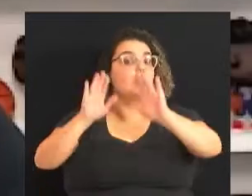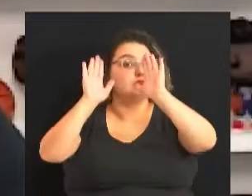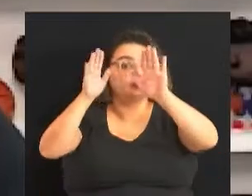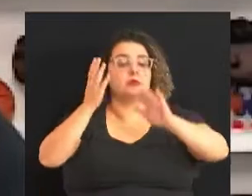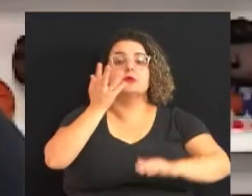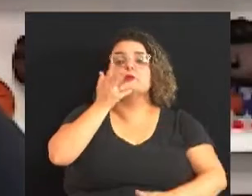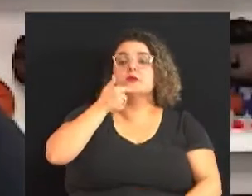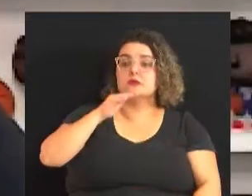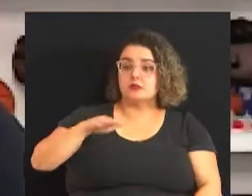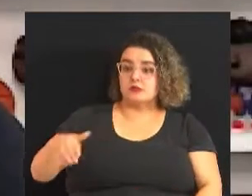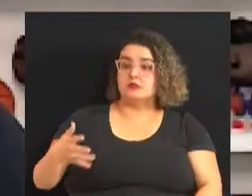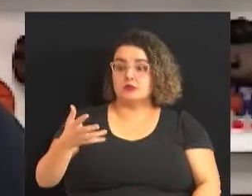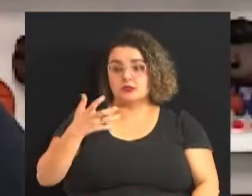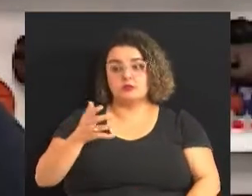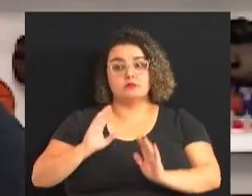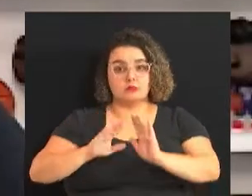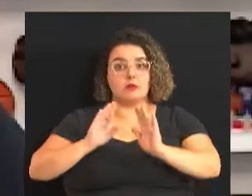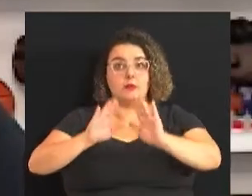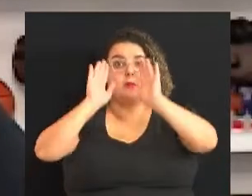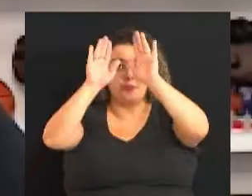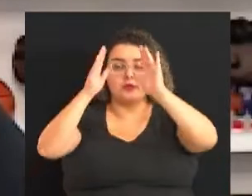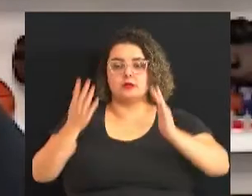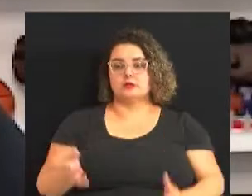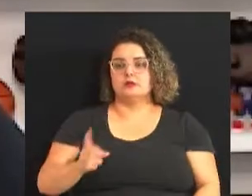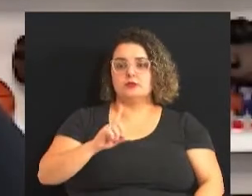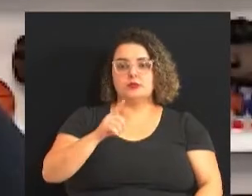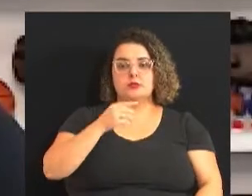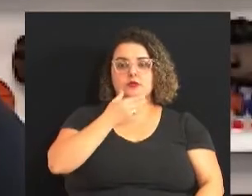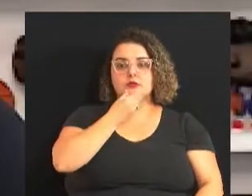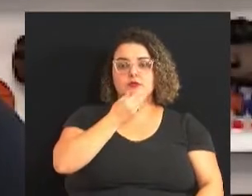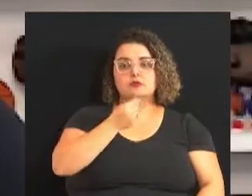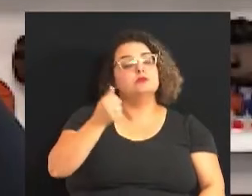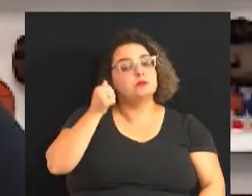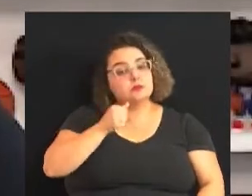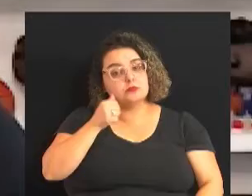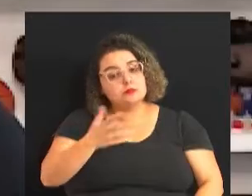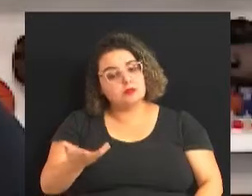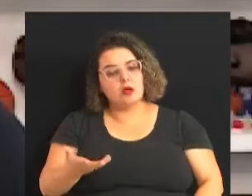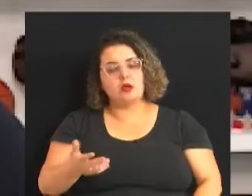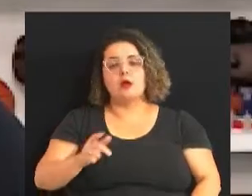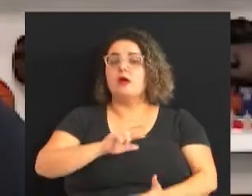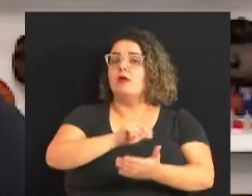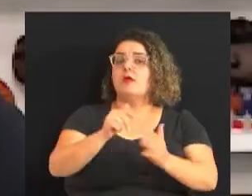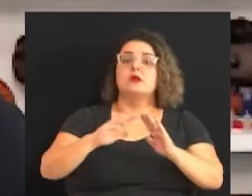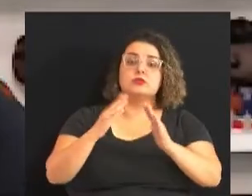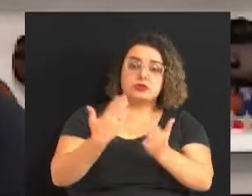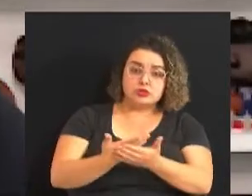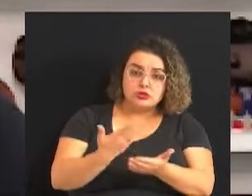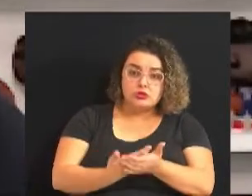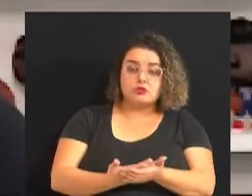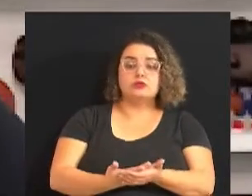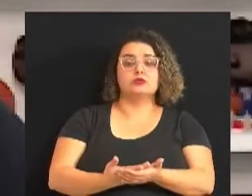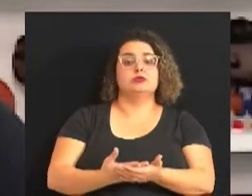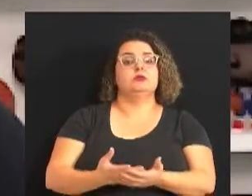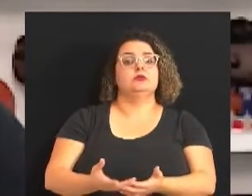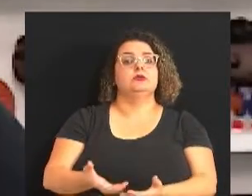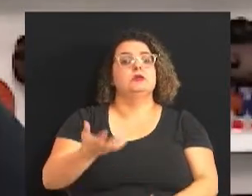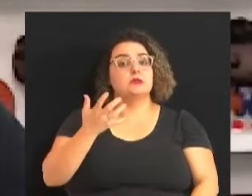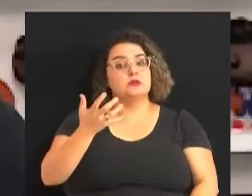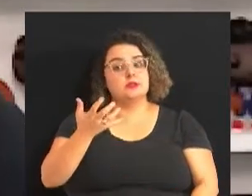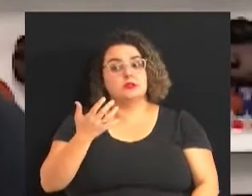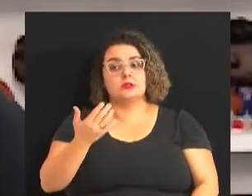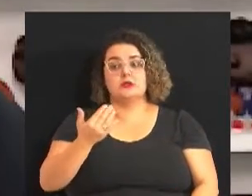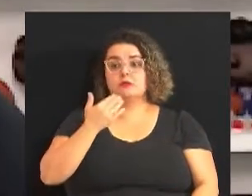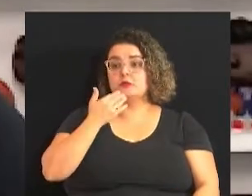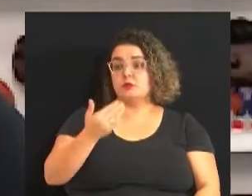jogar basquete, não somente meninos e meninas. Acho que são muitas escolas que hoje fazem camp de